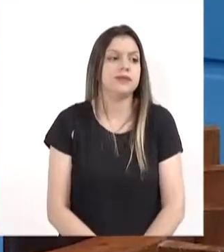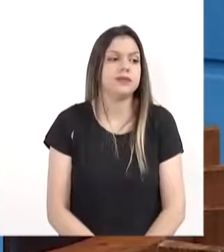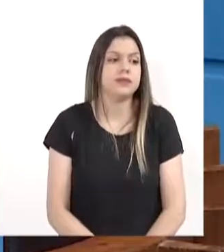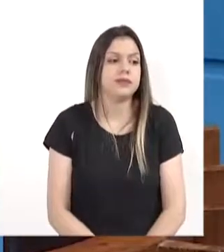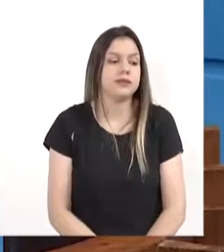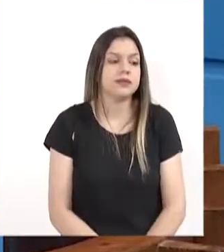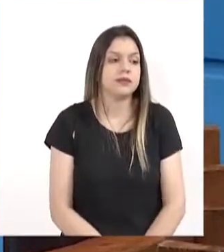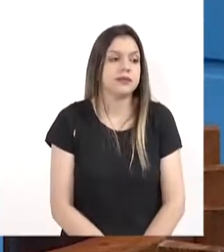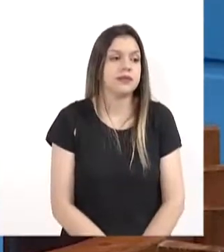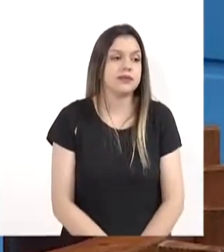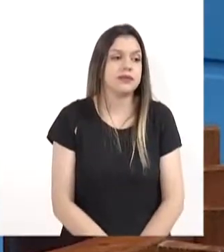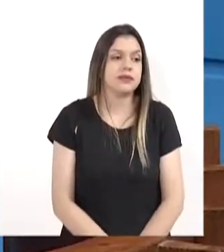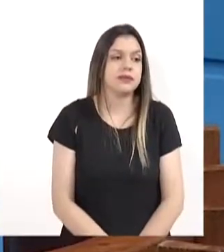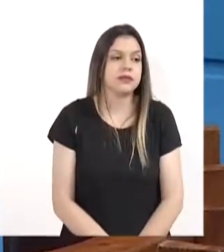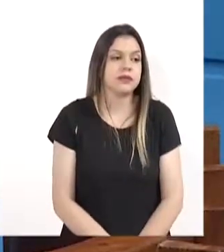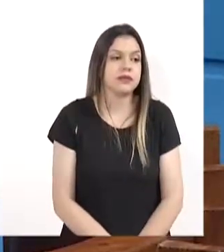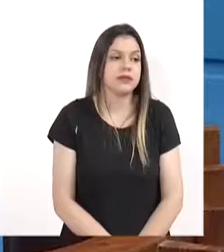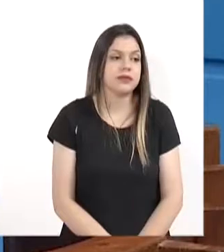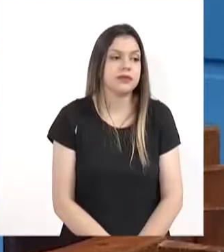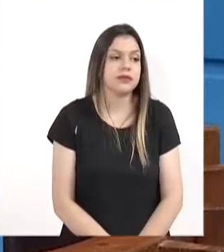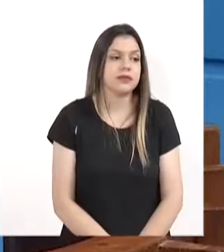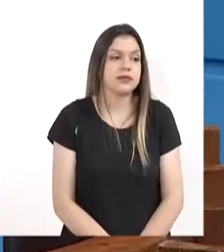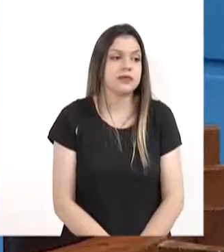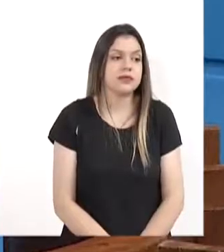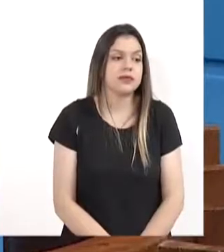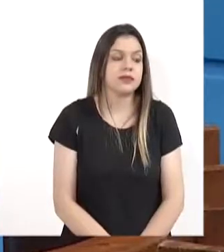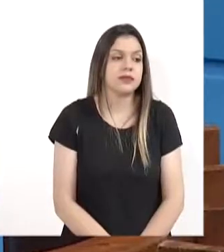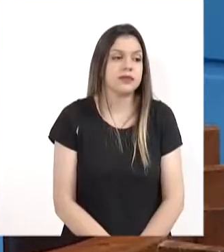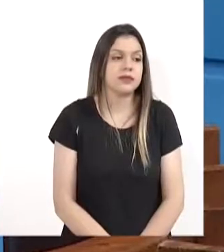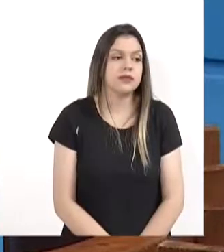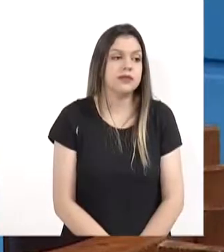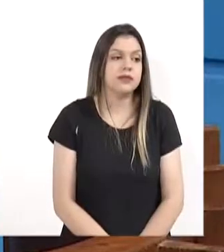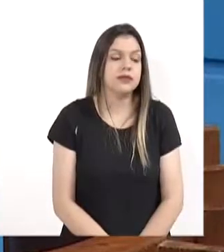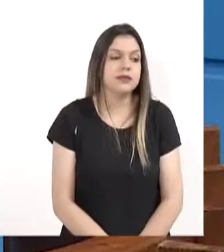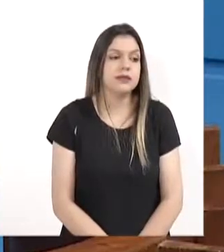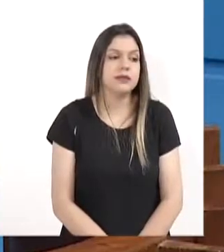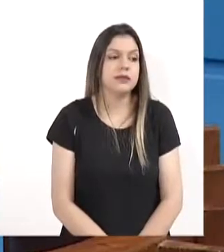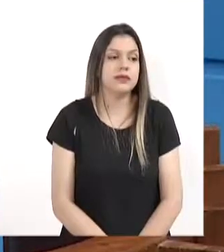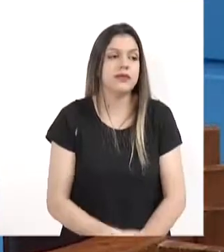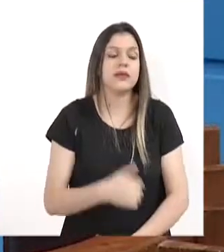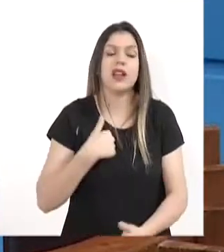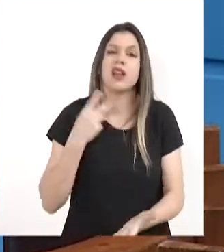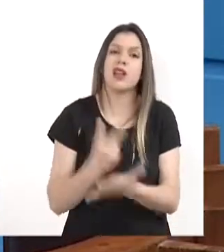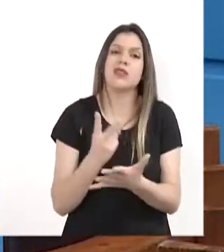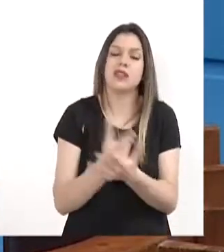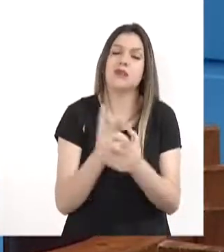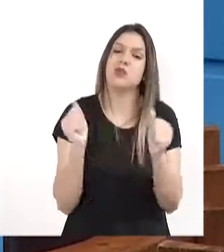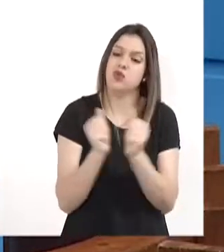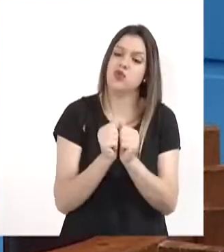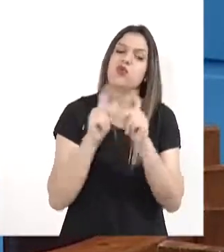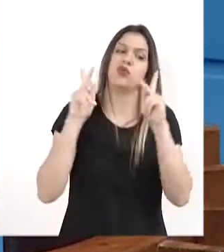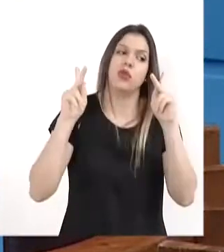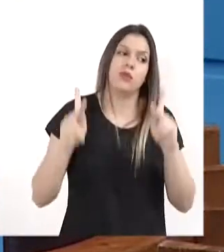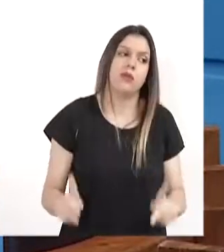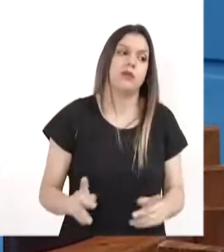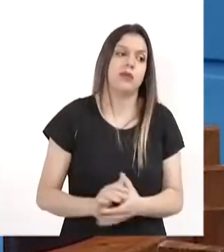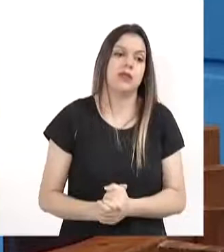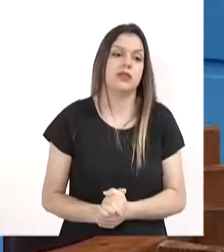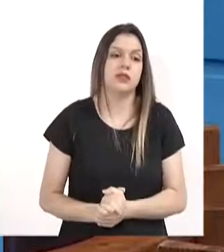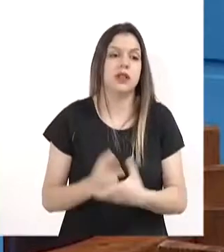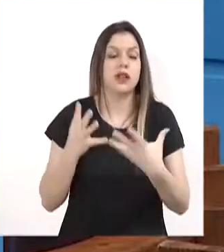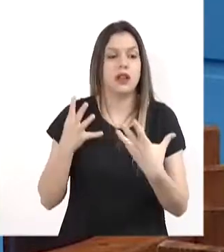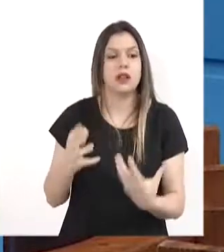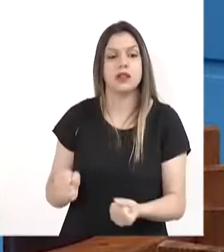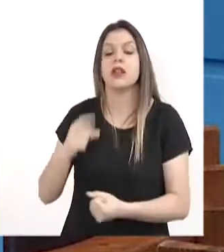faça. Pelo menos eles gastaram com isso. Eu vou ficar do lado da população, concedo à parte